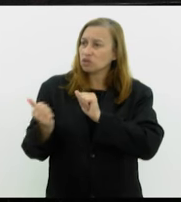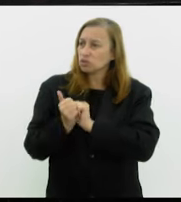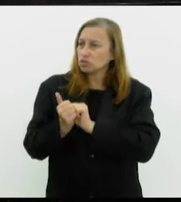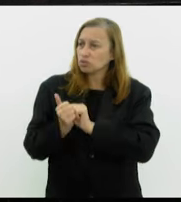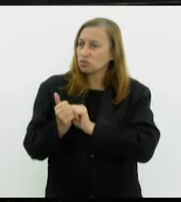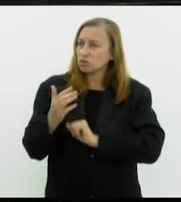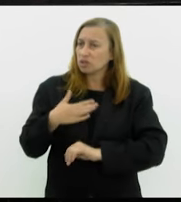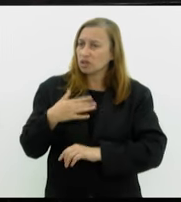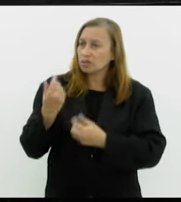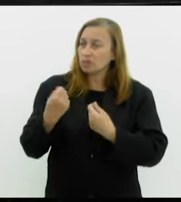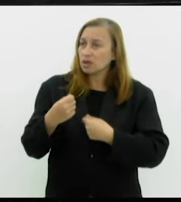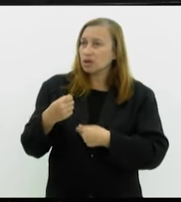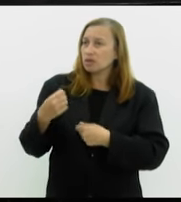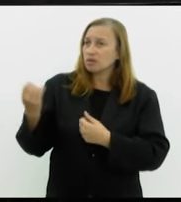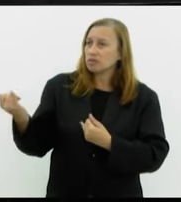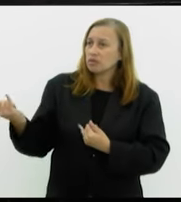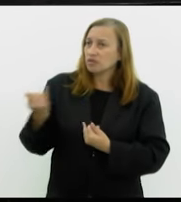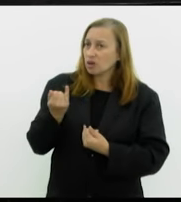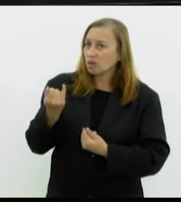seguinte ideia: